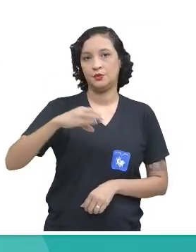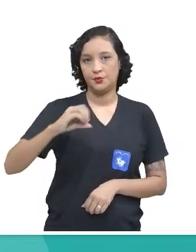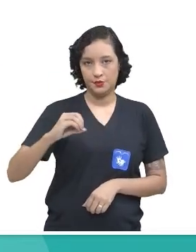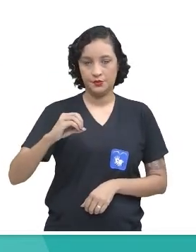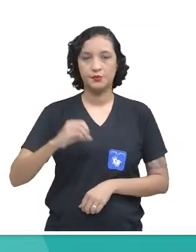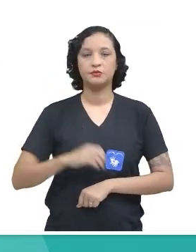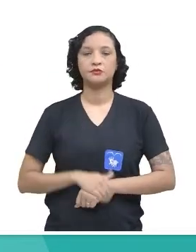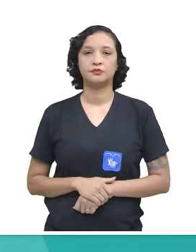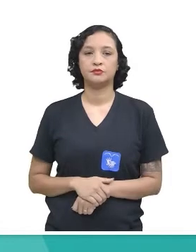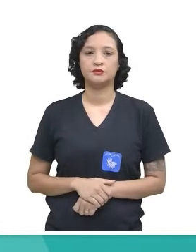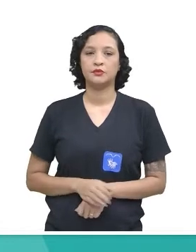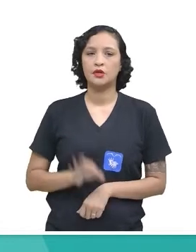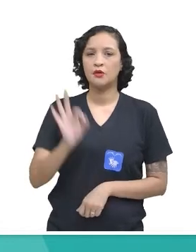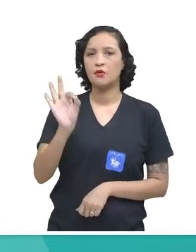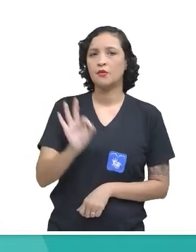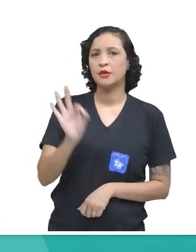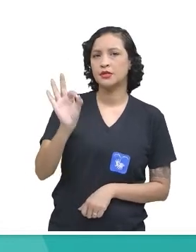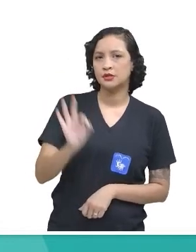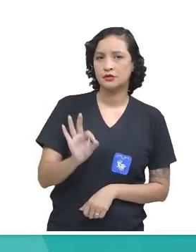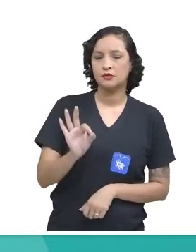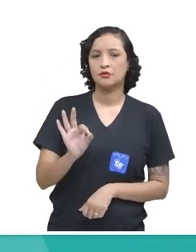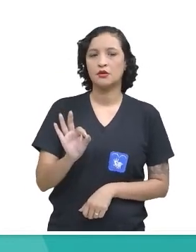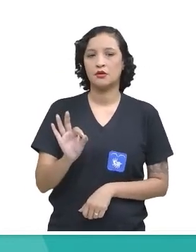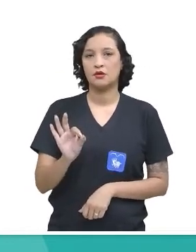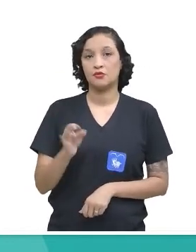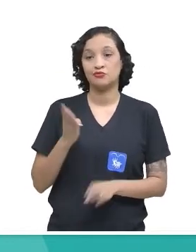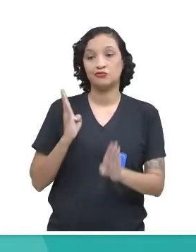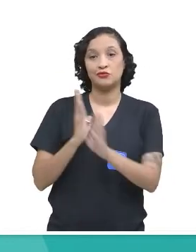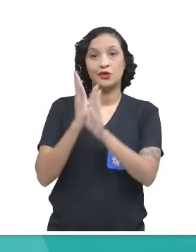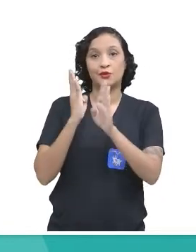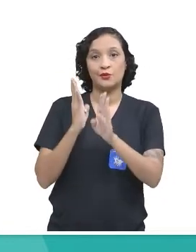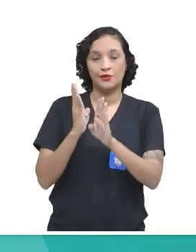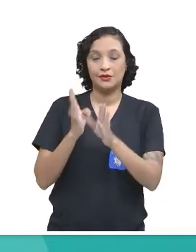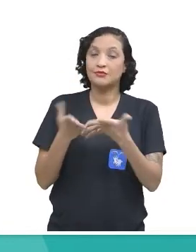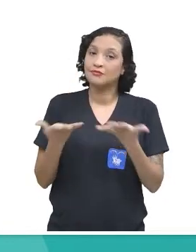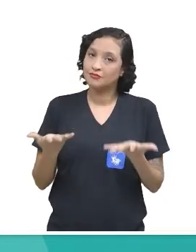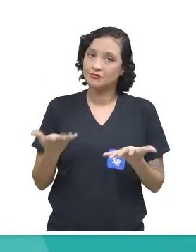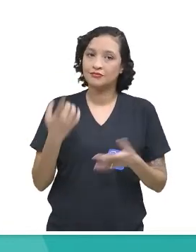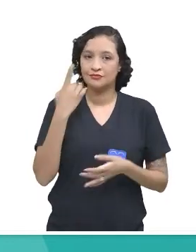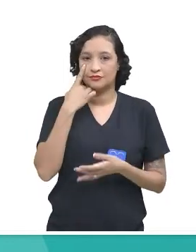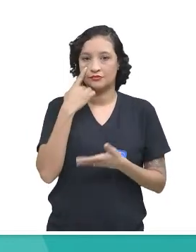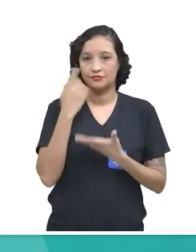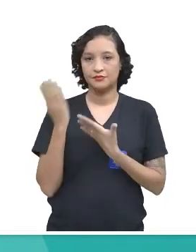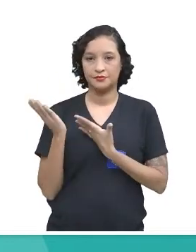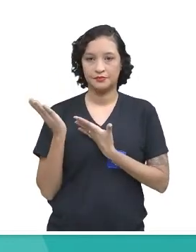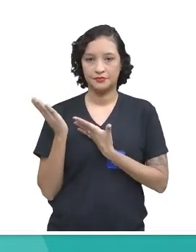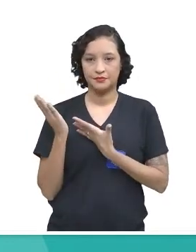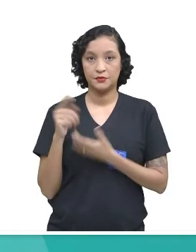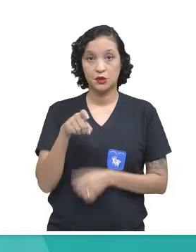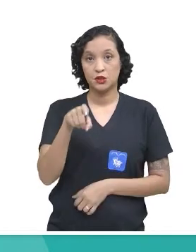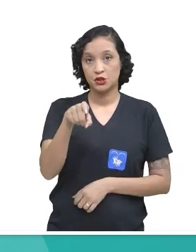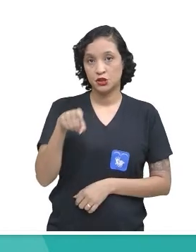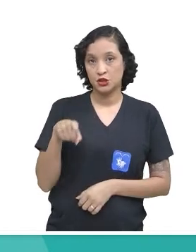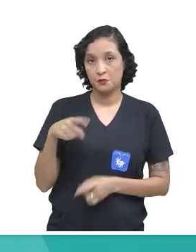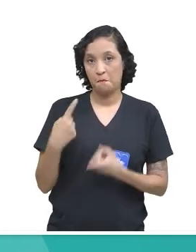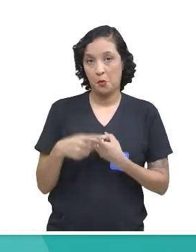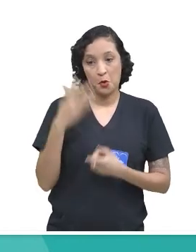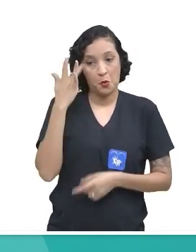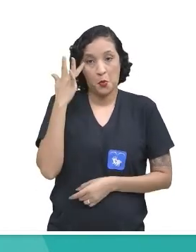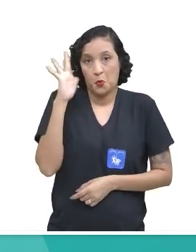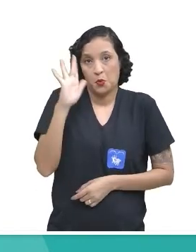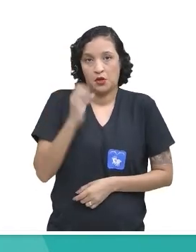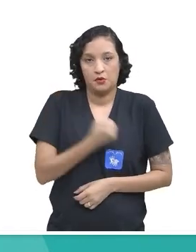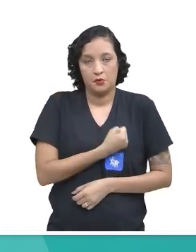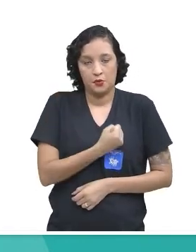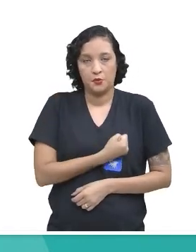esse percentual é o que a gente vai querer encontrar. Então, a gente coloca aqui um X, porque a gente não sabe qual é esse percentual.